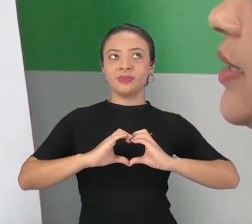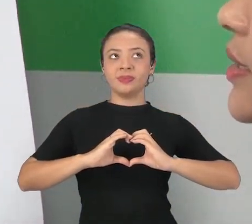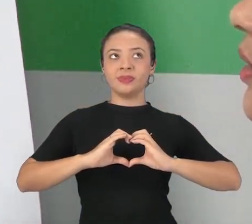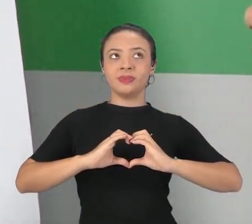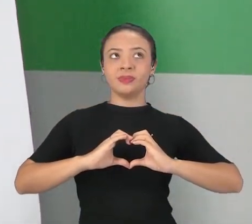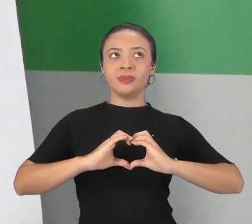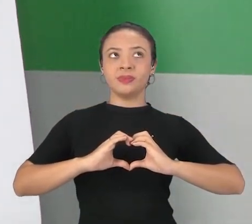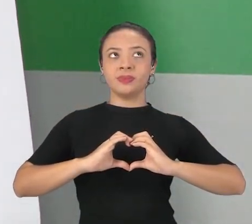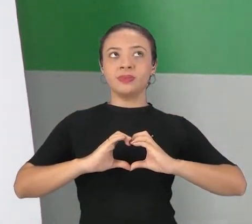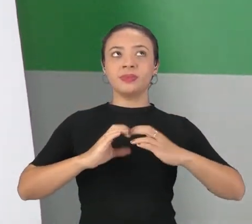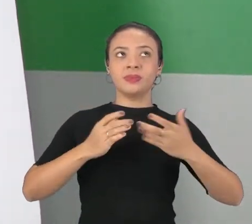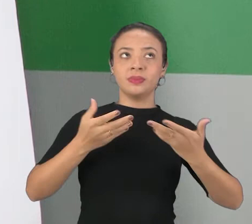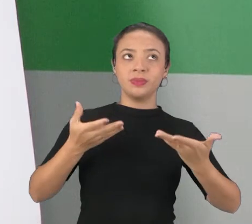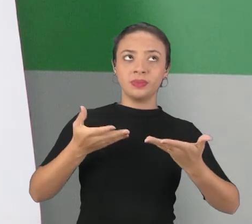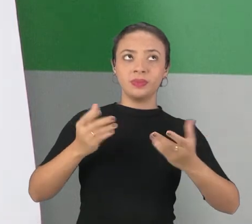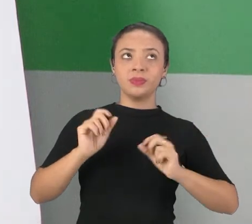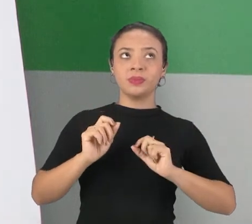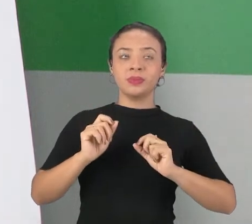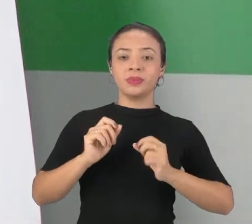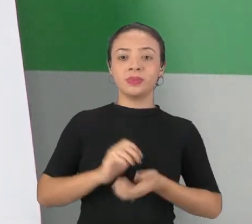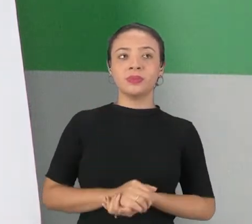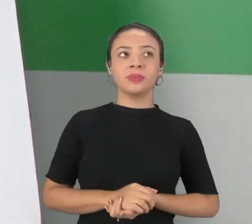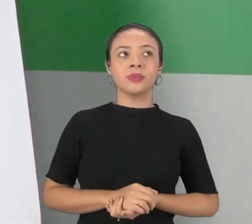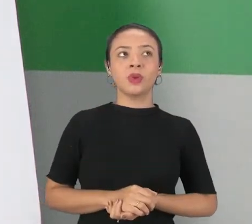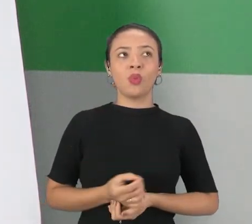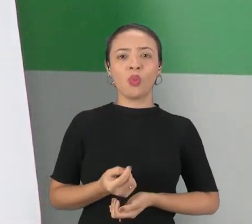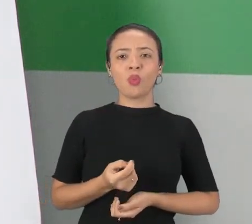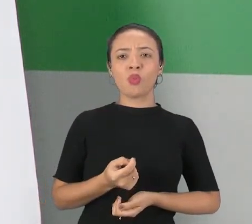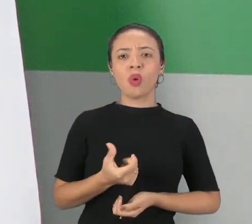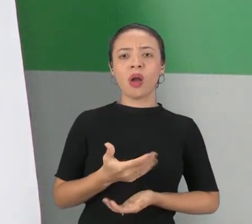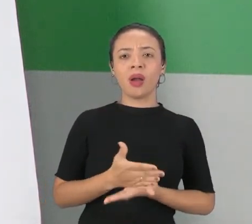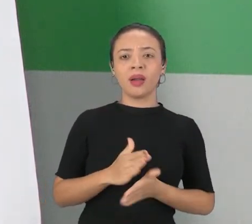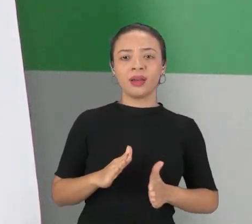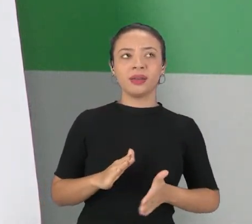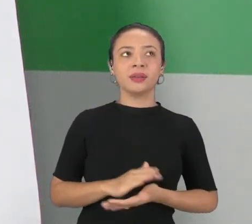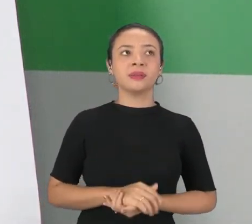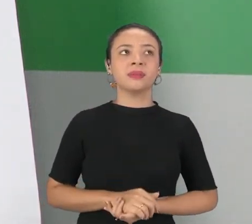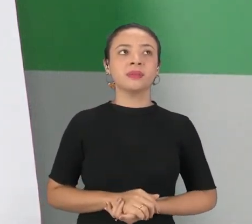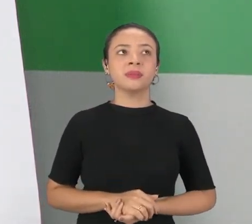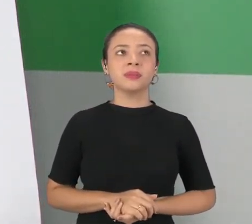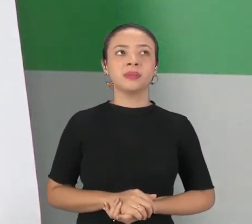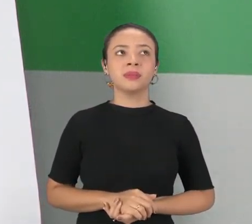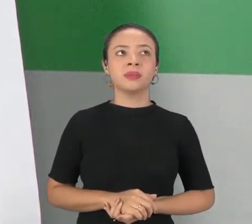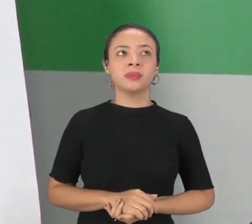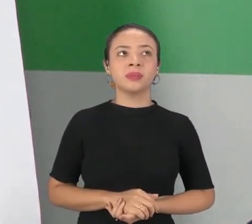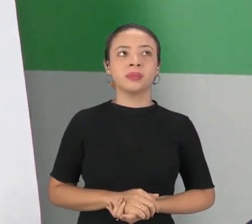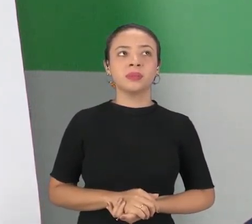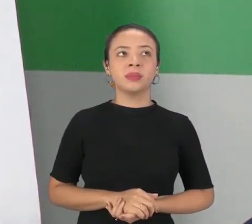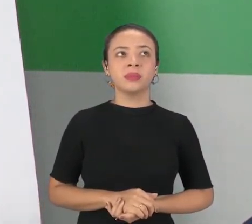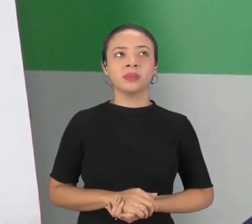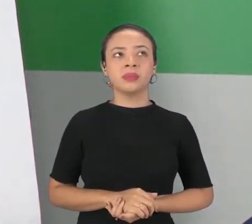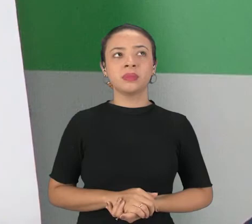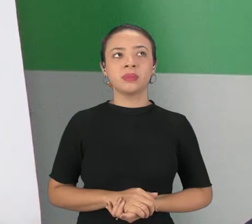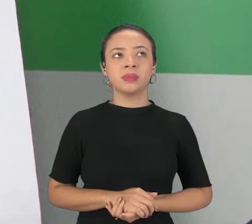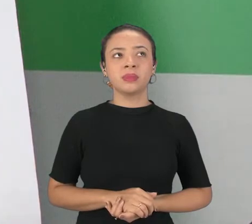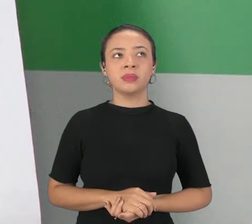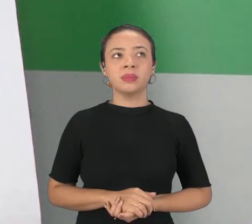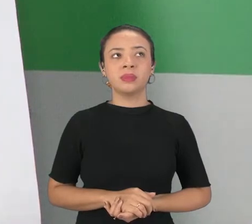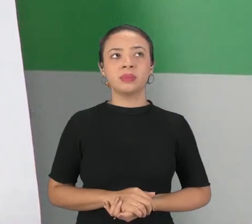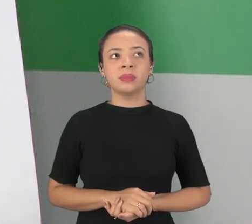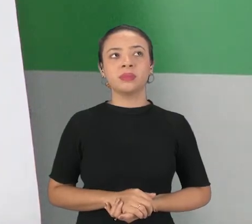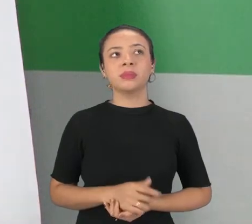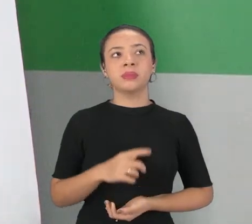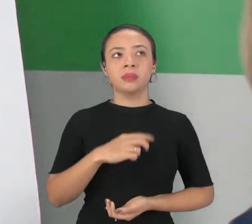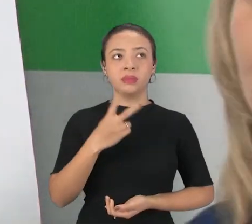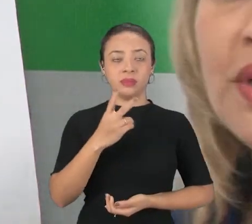e assim nós vamos concluindo certo Dois Corações E aqui já tem a